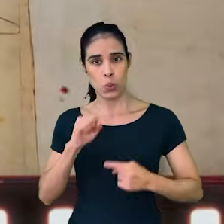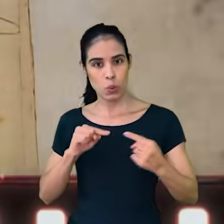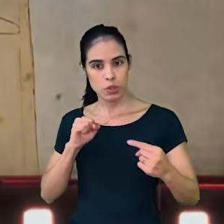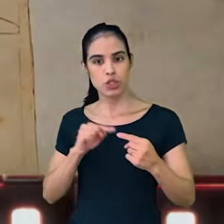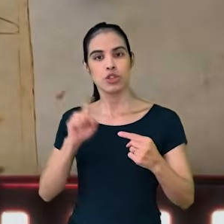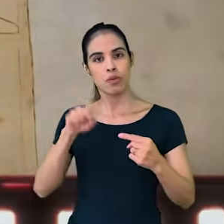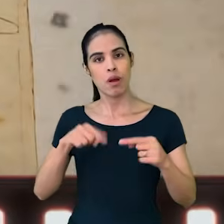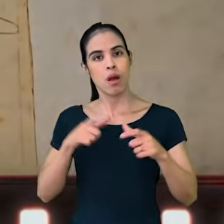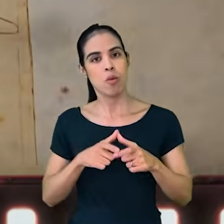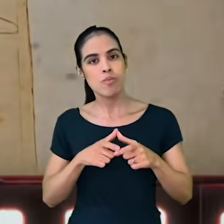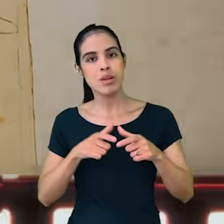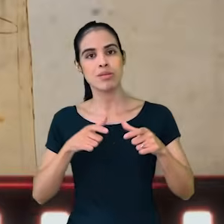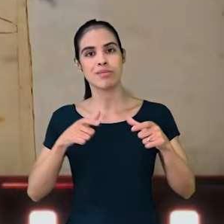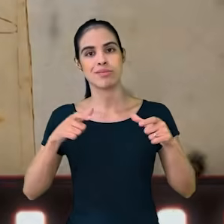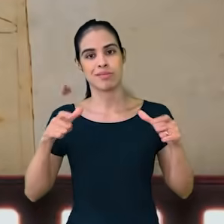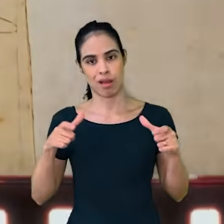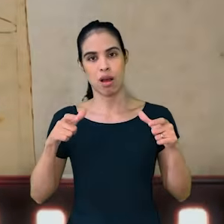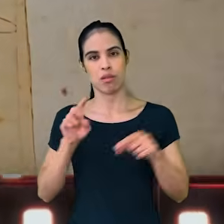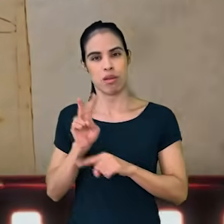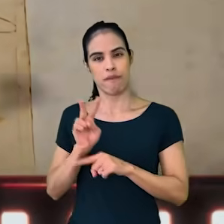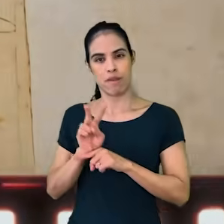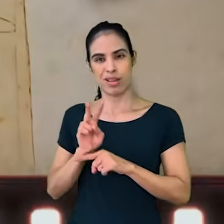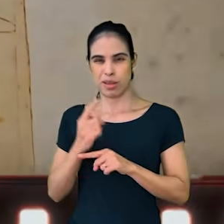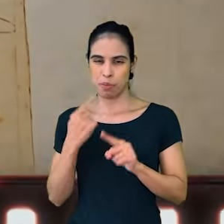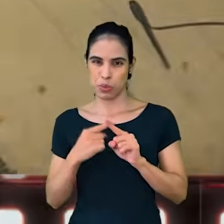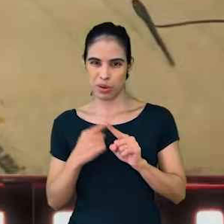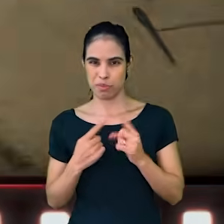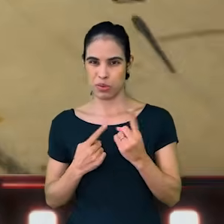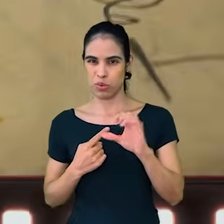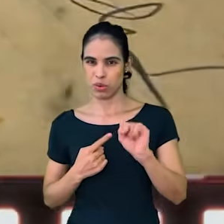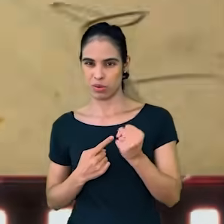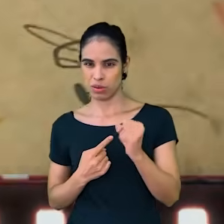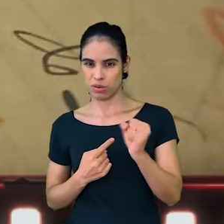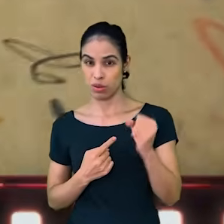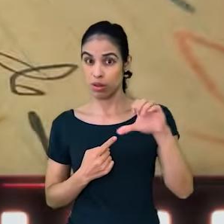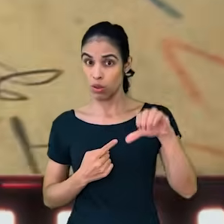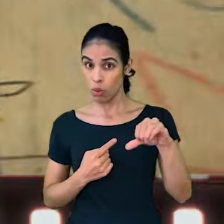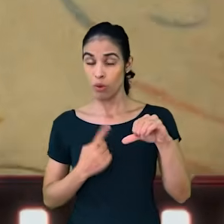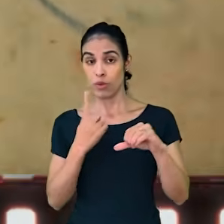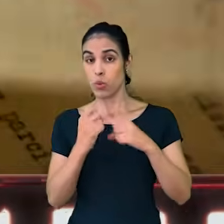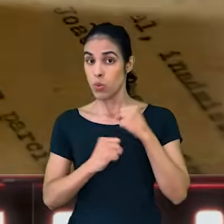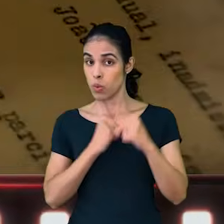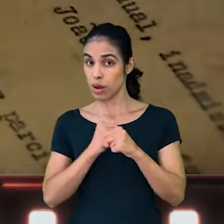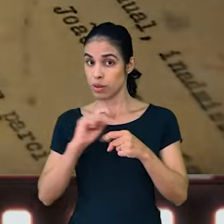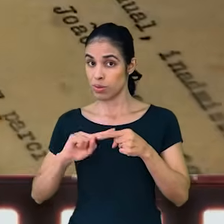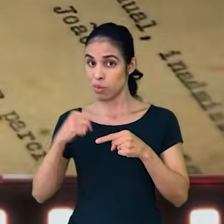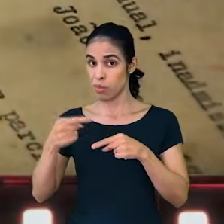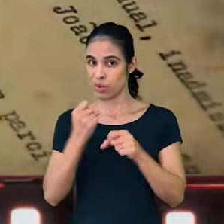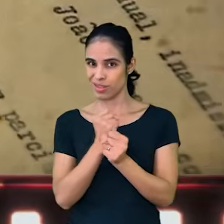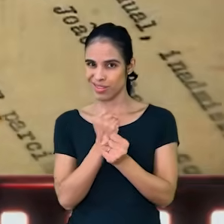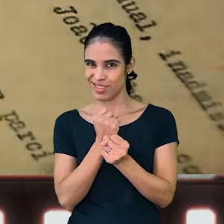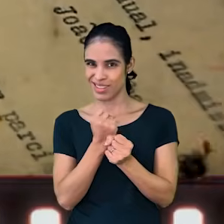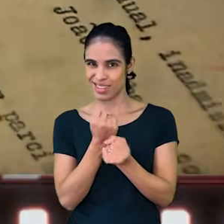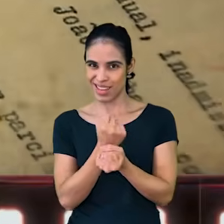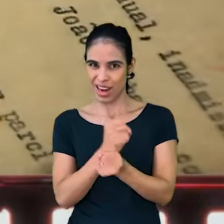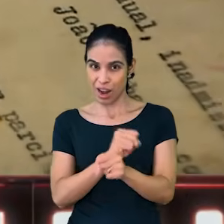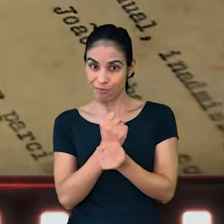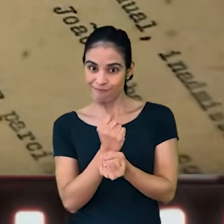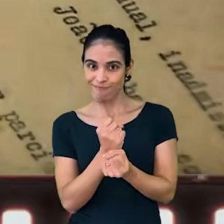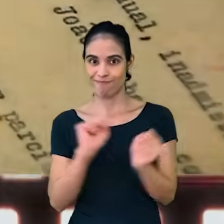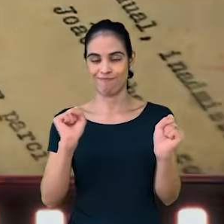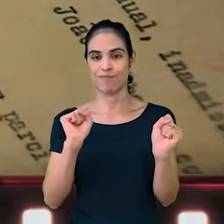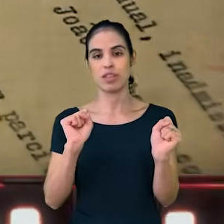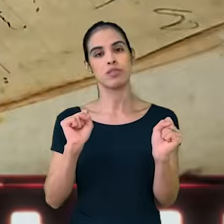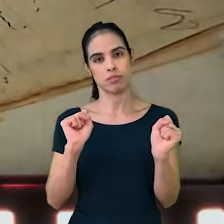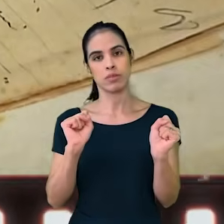A intenção era ampliar o que 3 décadas antes, em 1889, um ano após a abolição oficial da